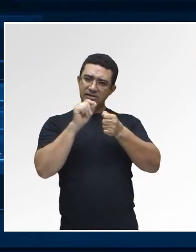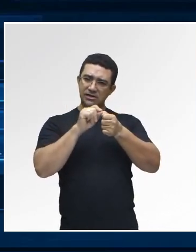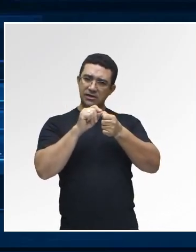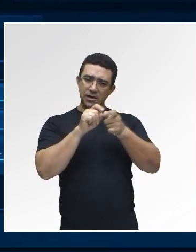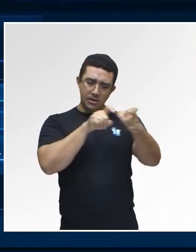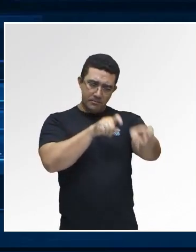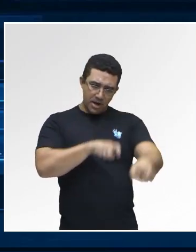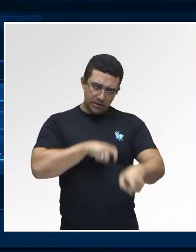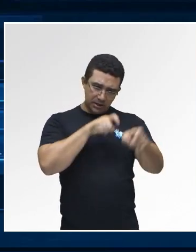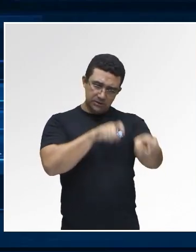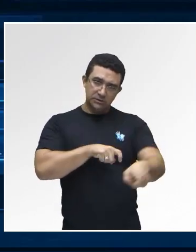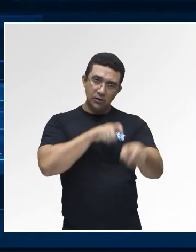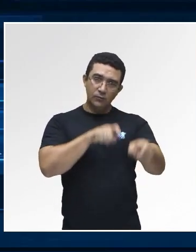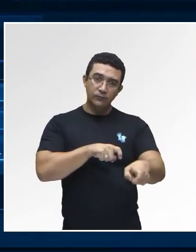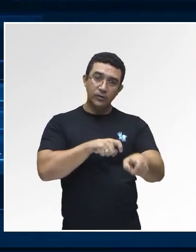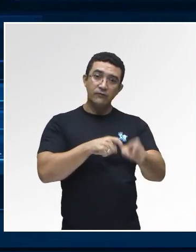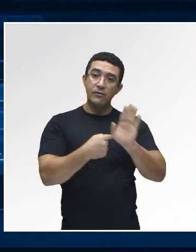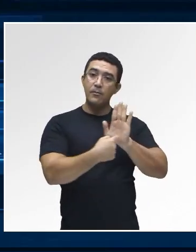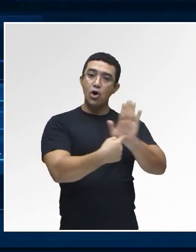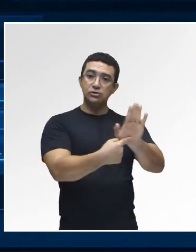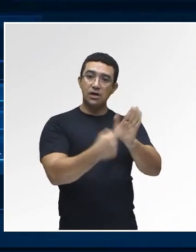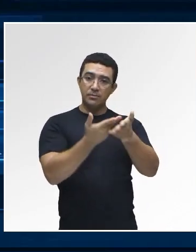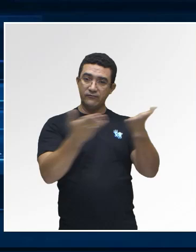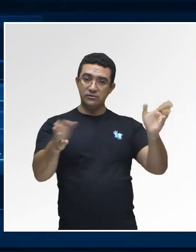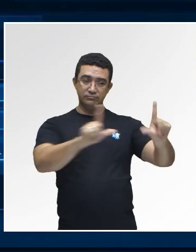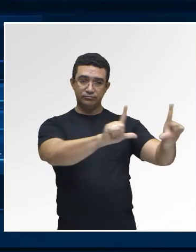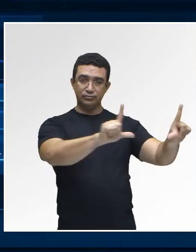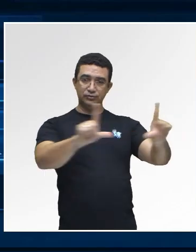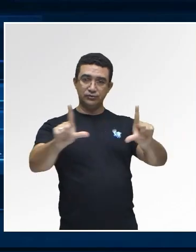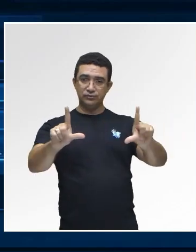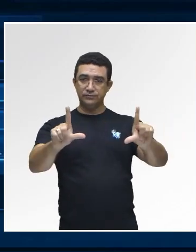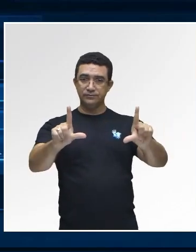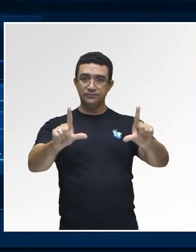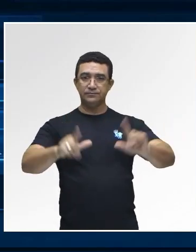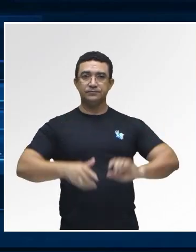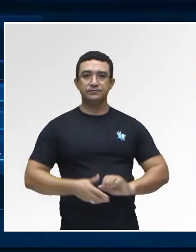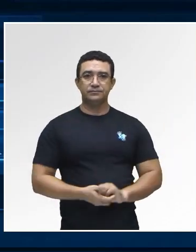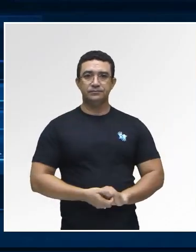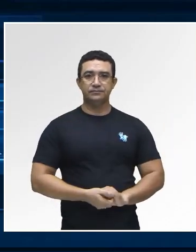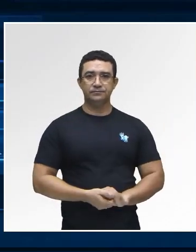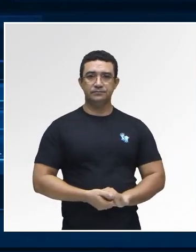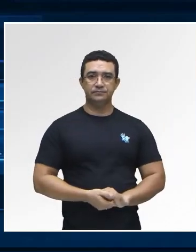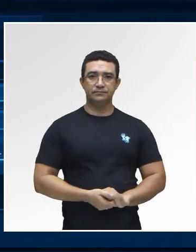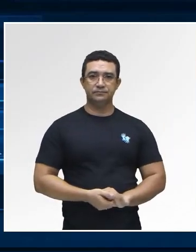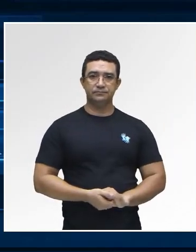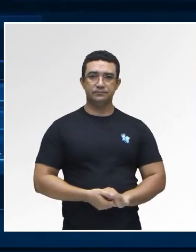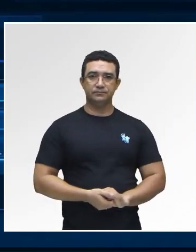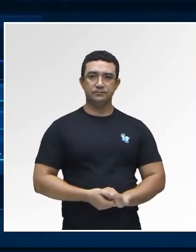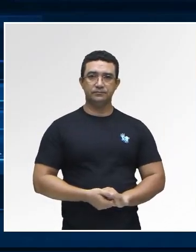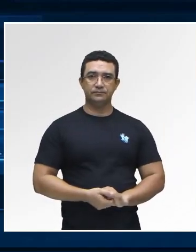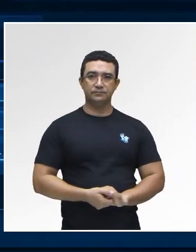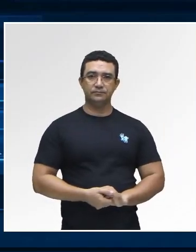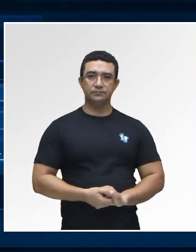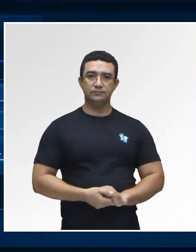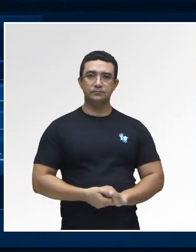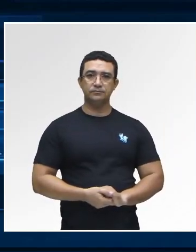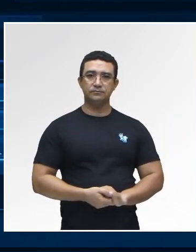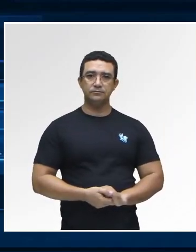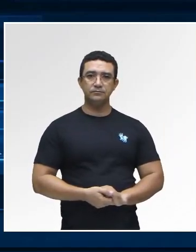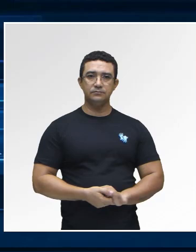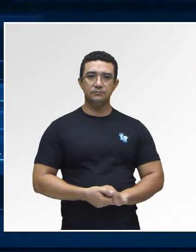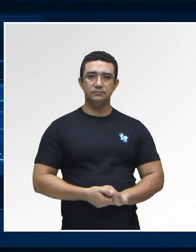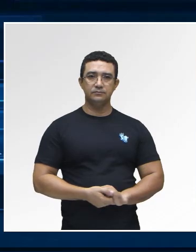E aqui nós trouxemos para vocês, olha aqui, uma imagem que representa bem Esse é